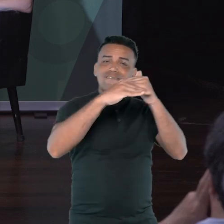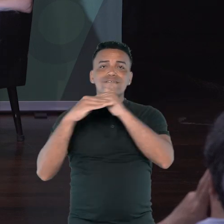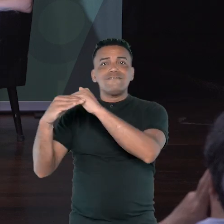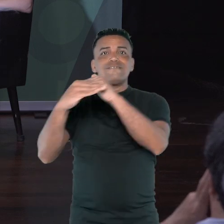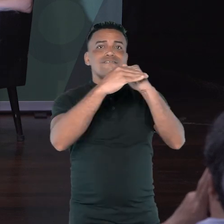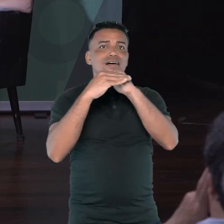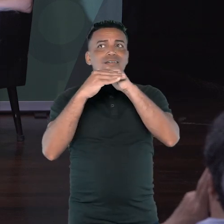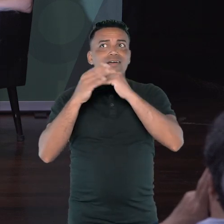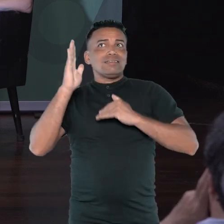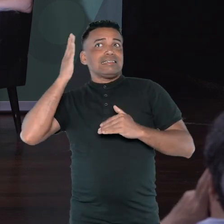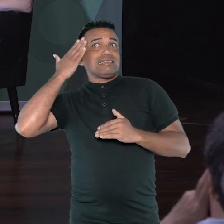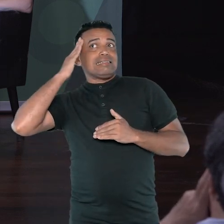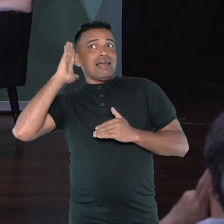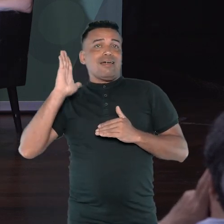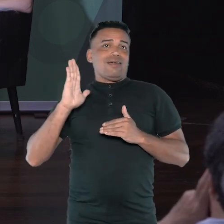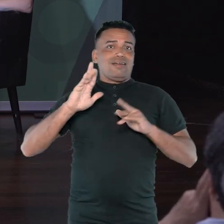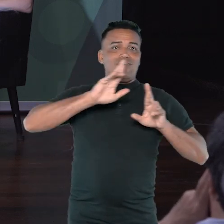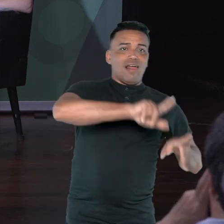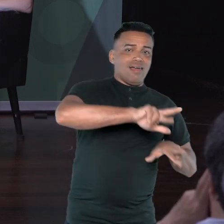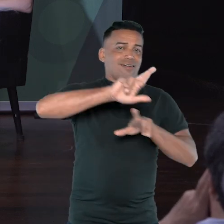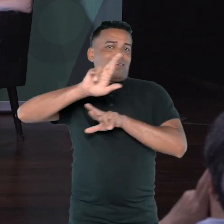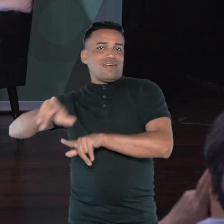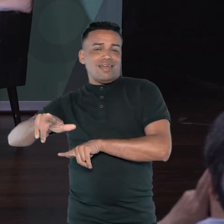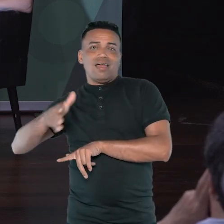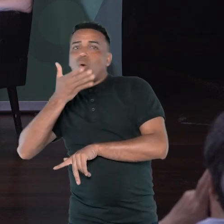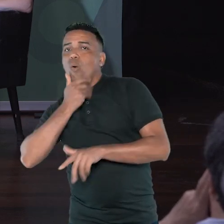nesse entendimento das diferenças?